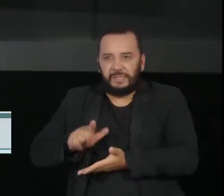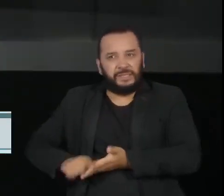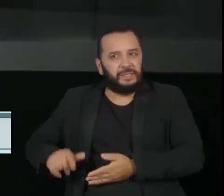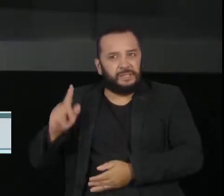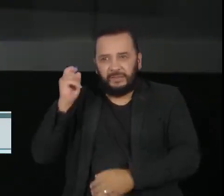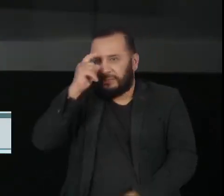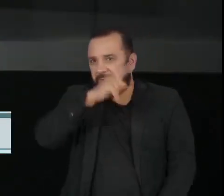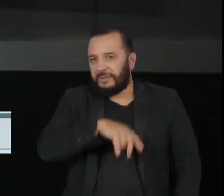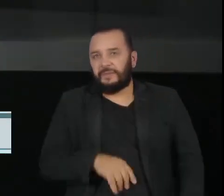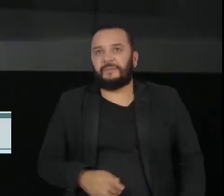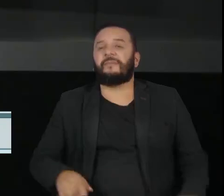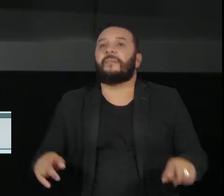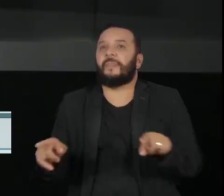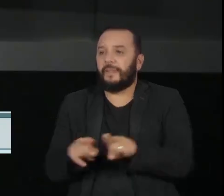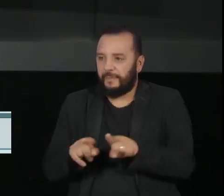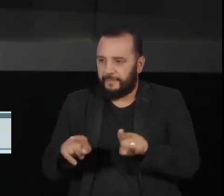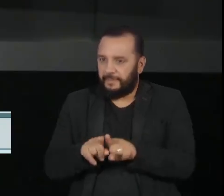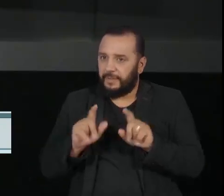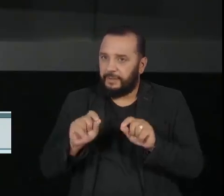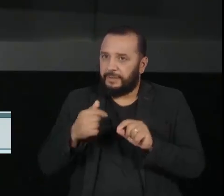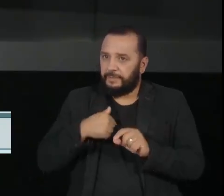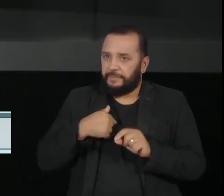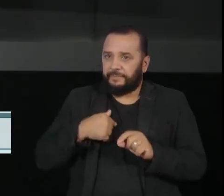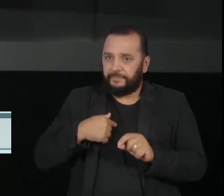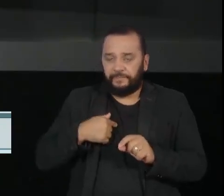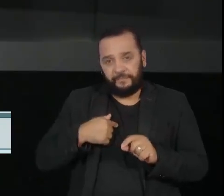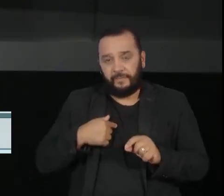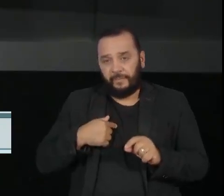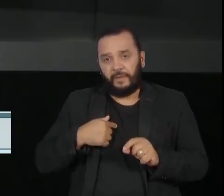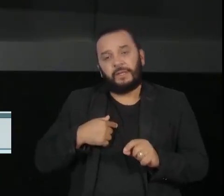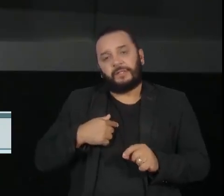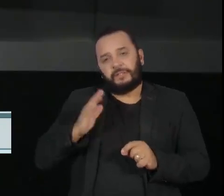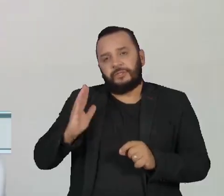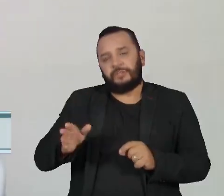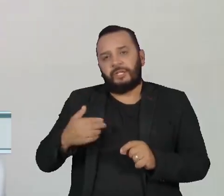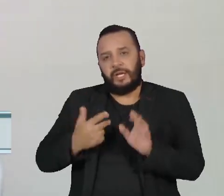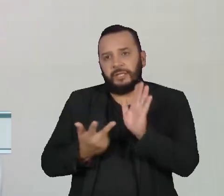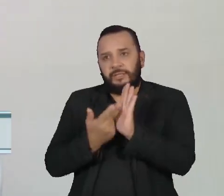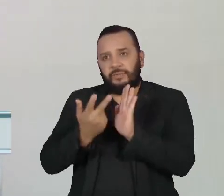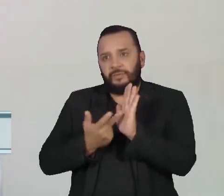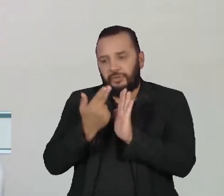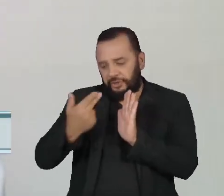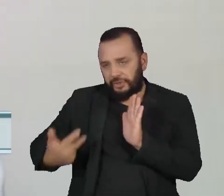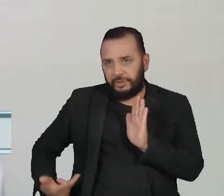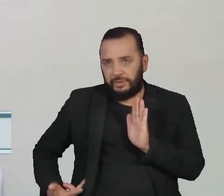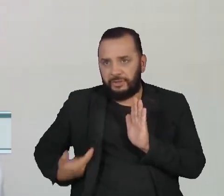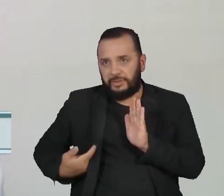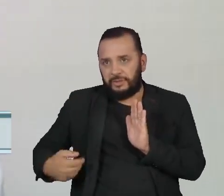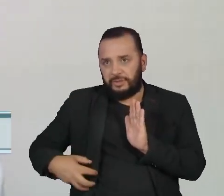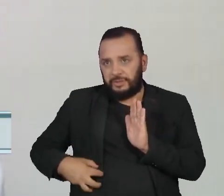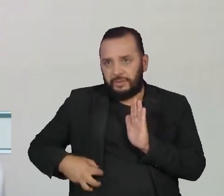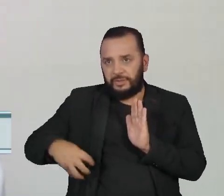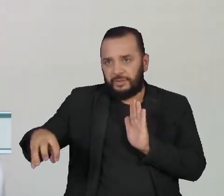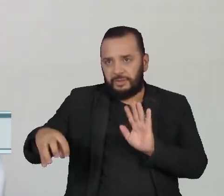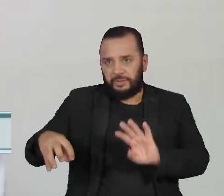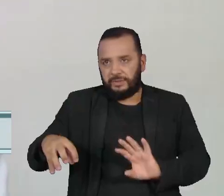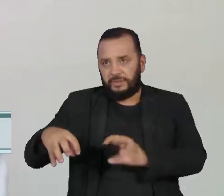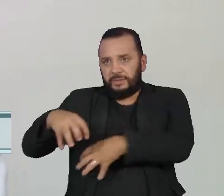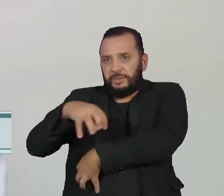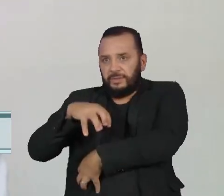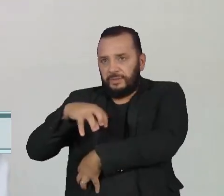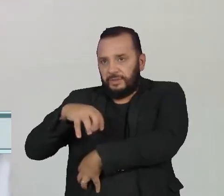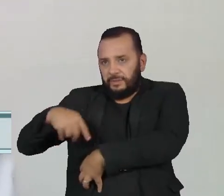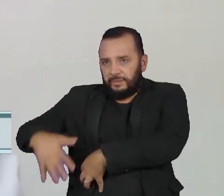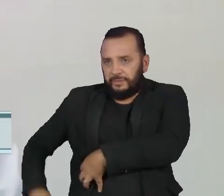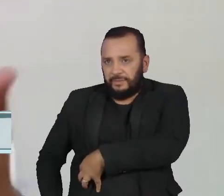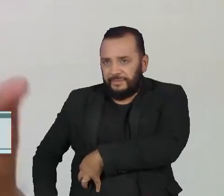O transplante também, nem todos os estados brasileiros fazem transplante, mas de qualquer maneira, eu diria que o